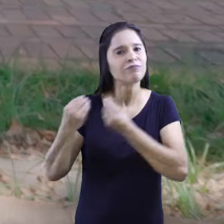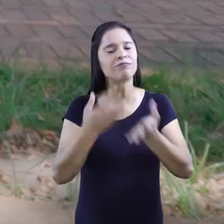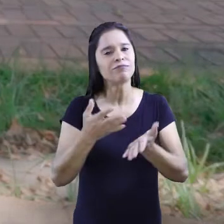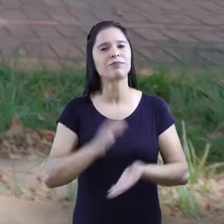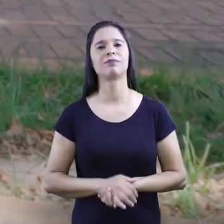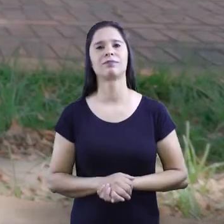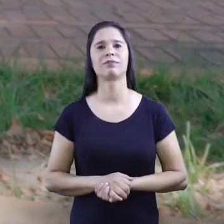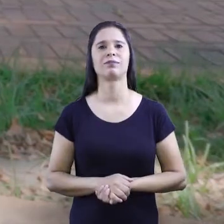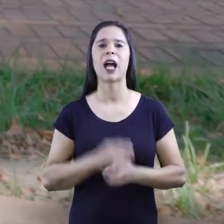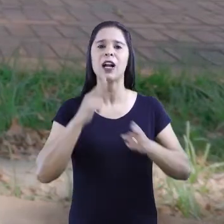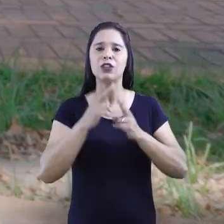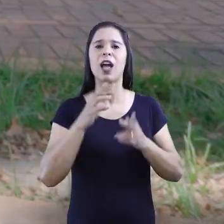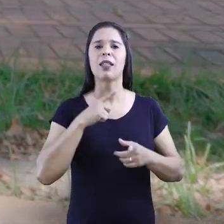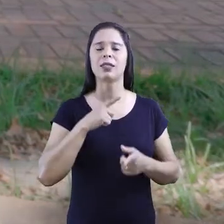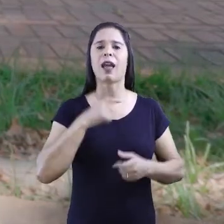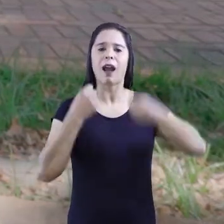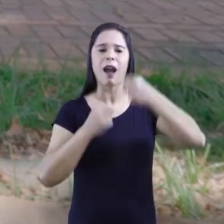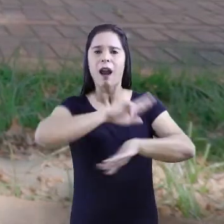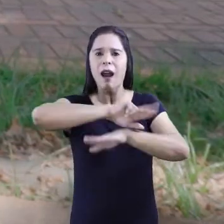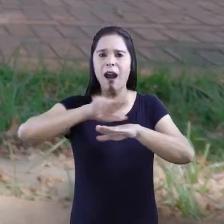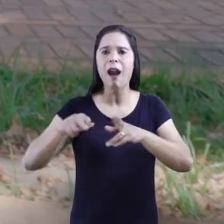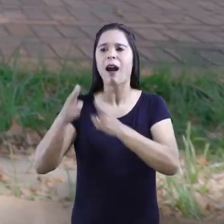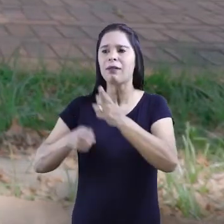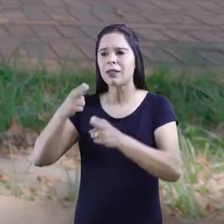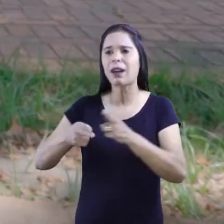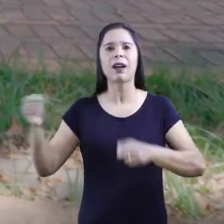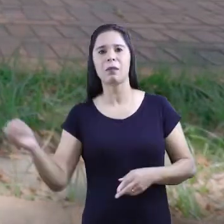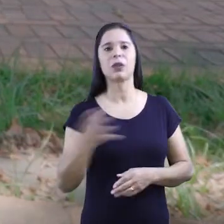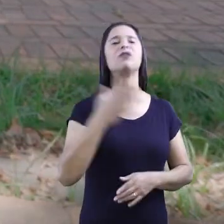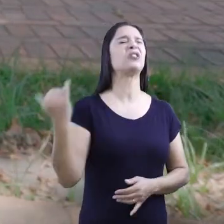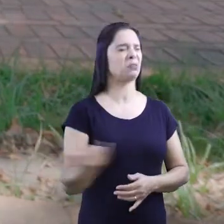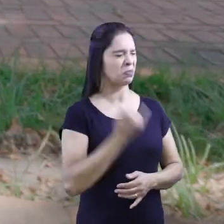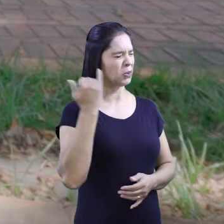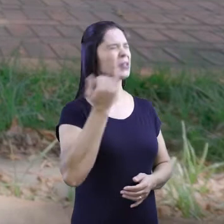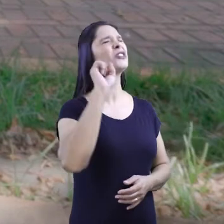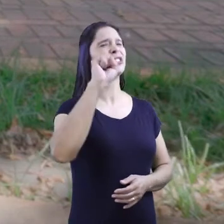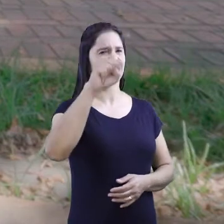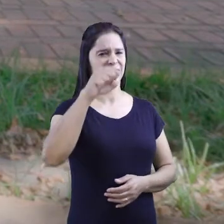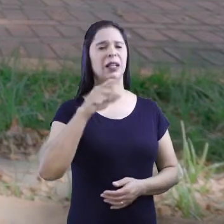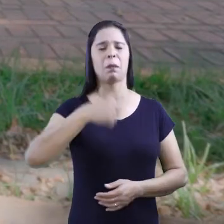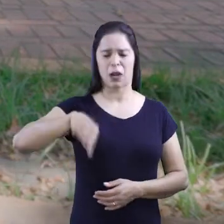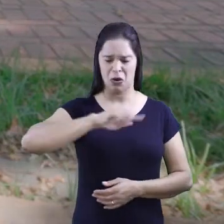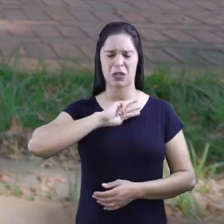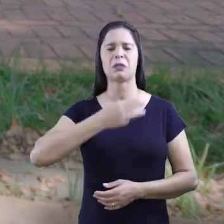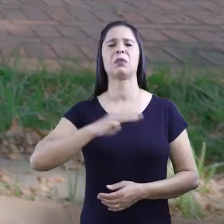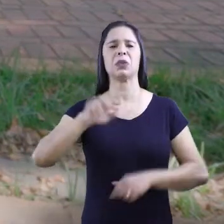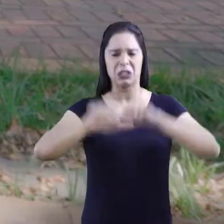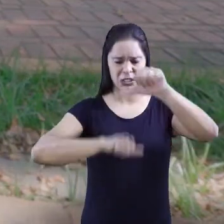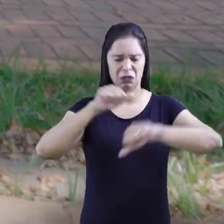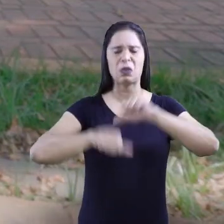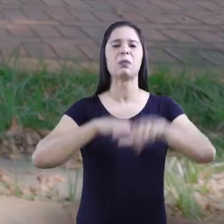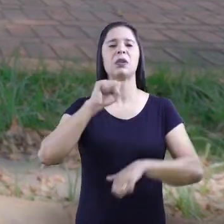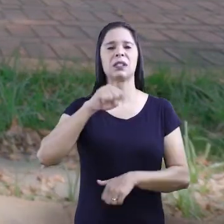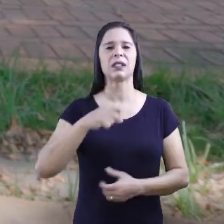nessa área de transporte e de modernização. Então, foi muito importante, sim,